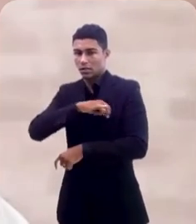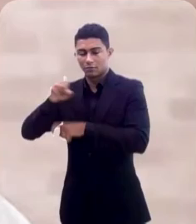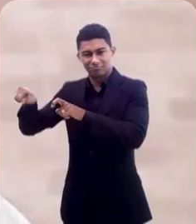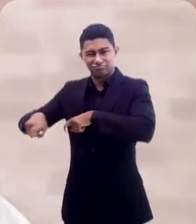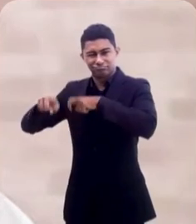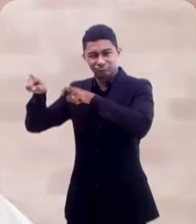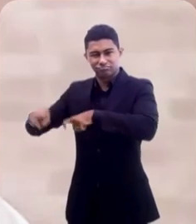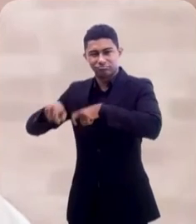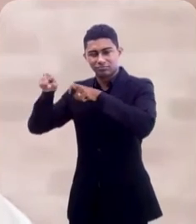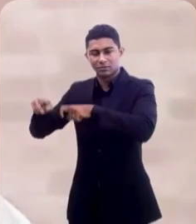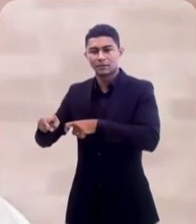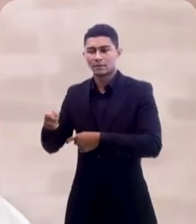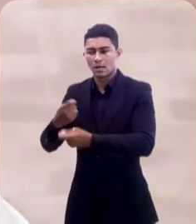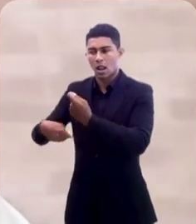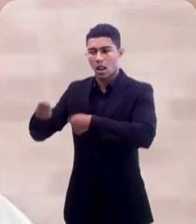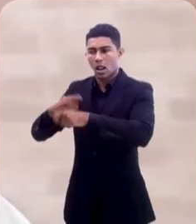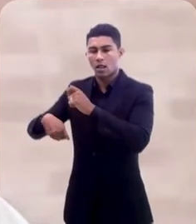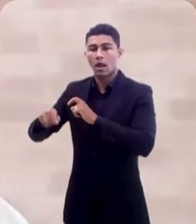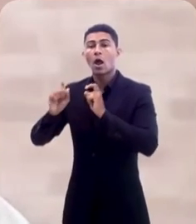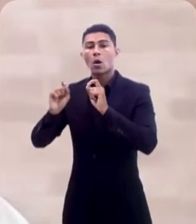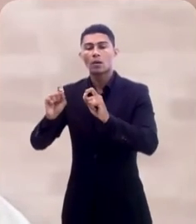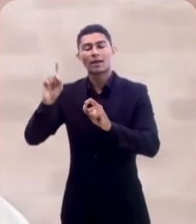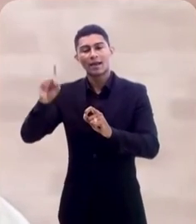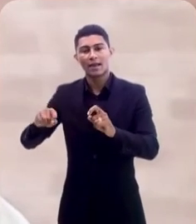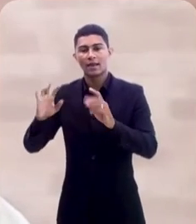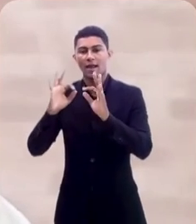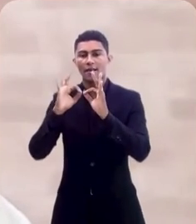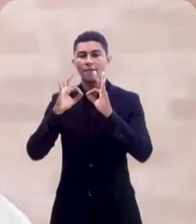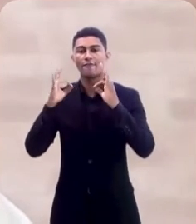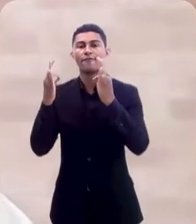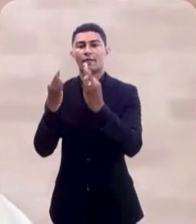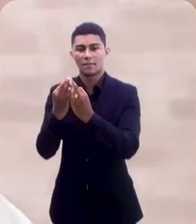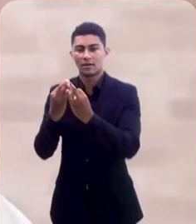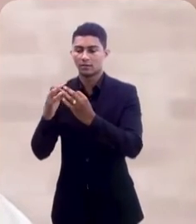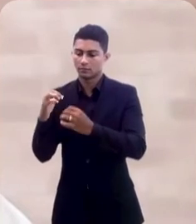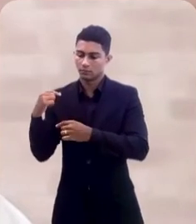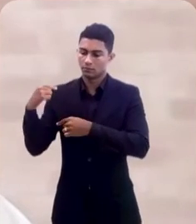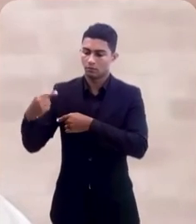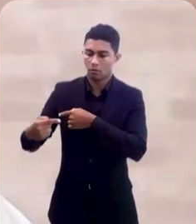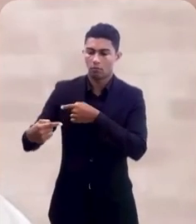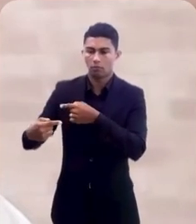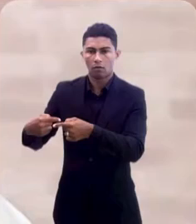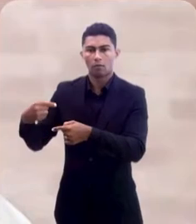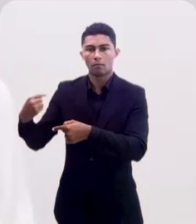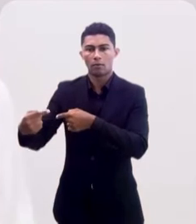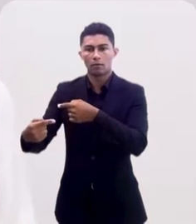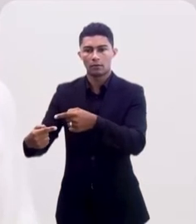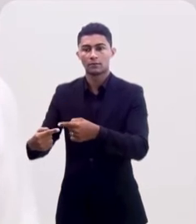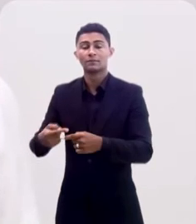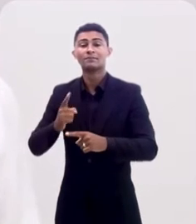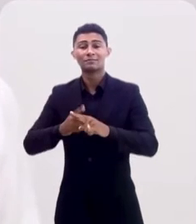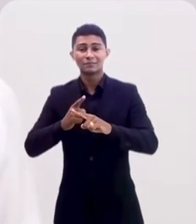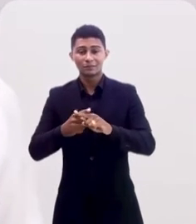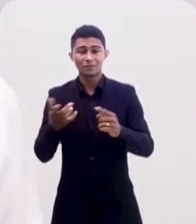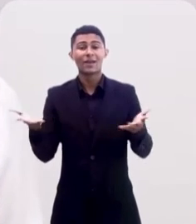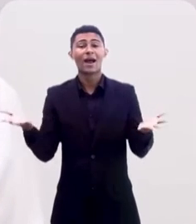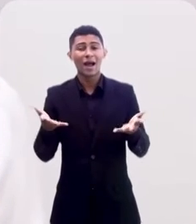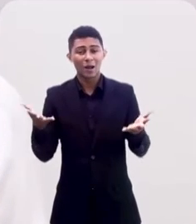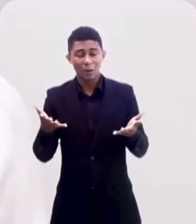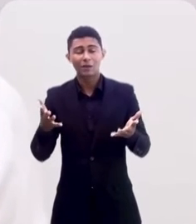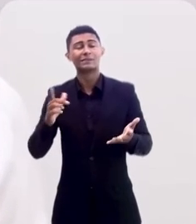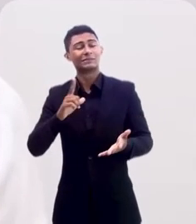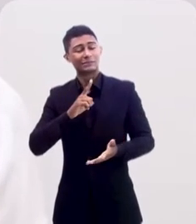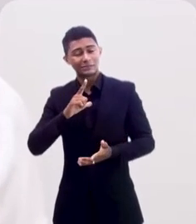estado é a questão da sucessão familiar. Nós temos dificuldades